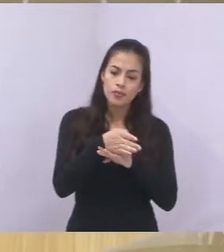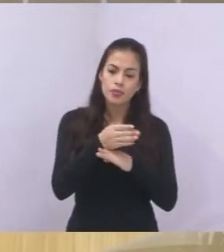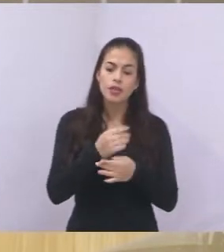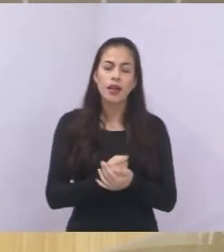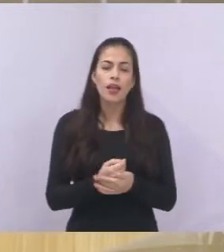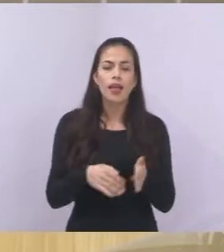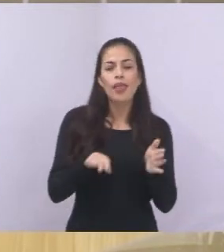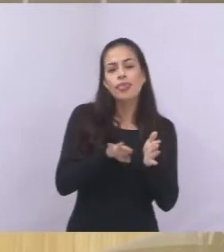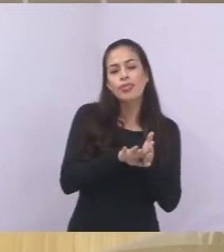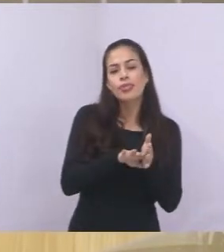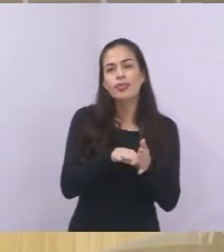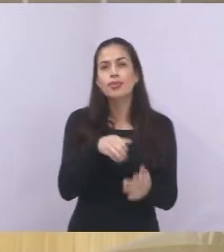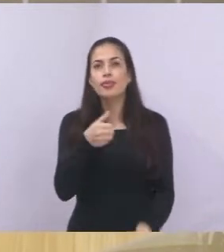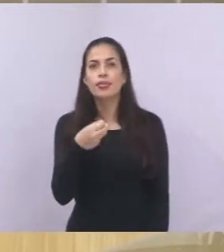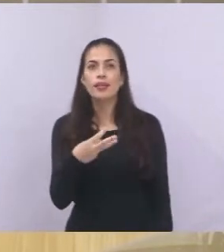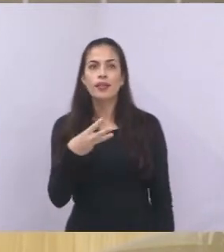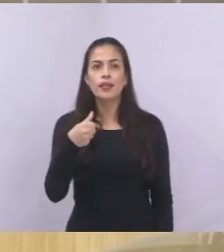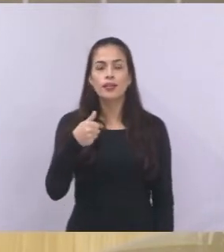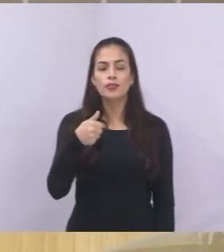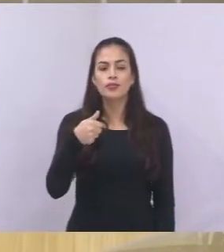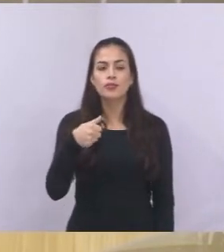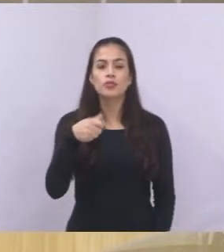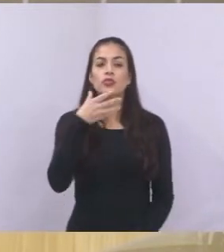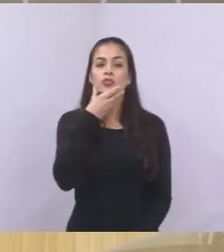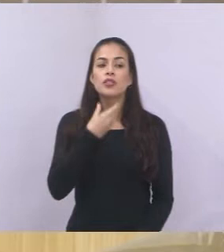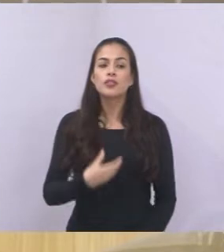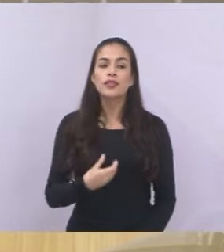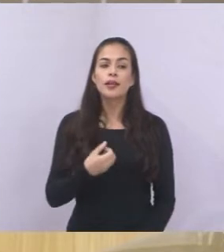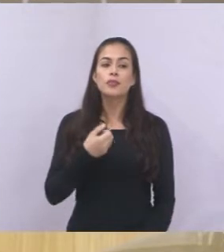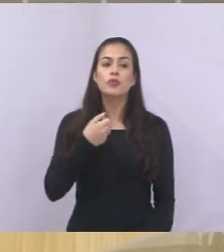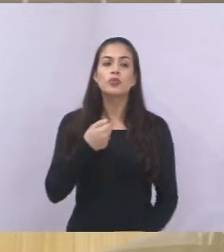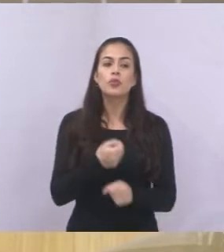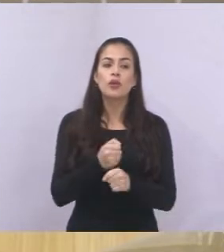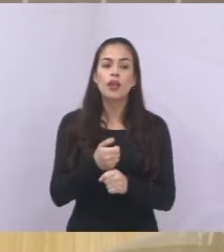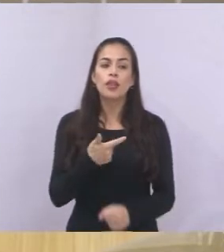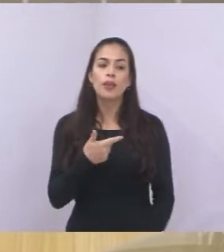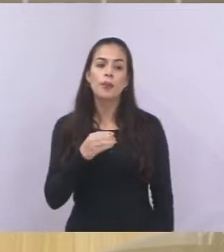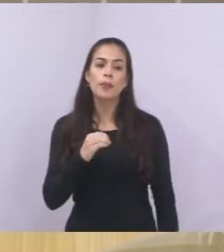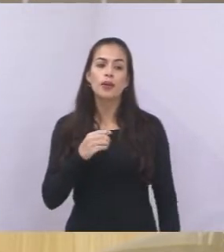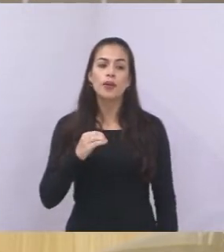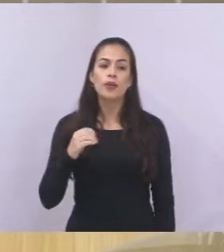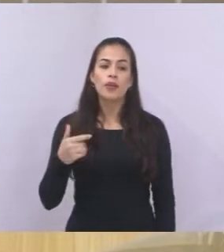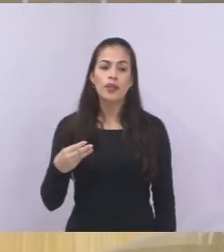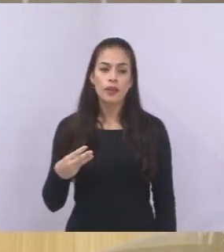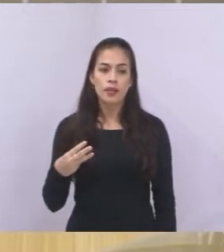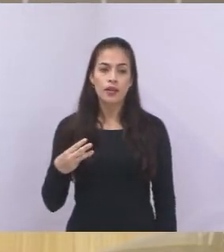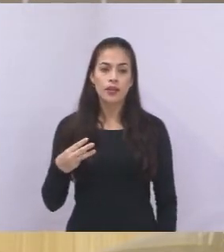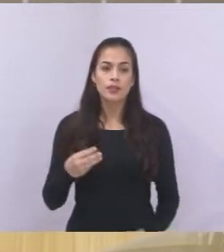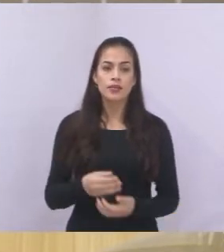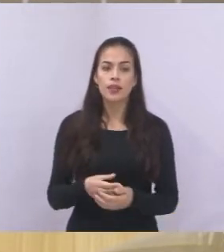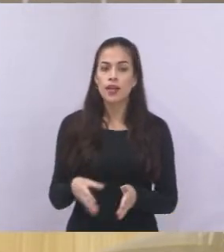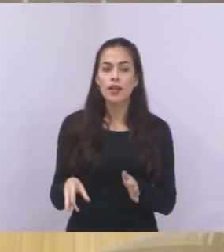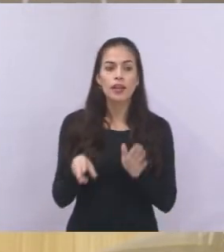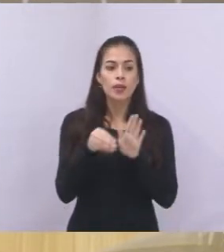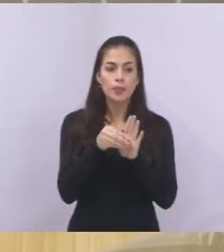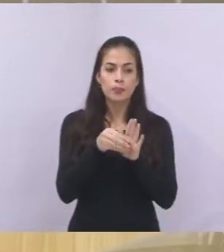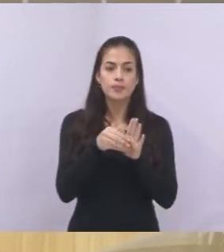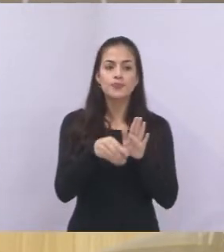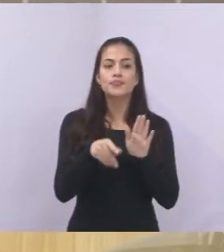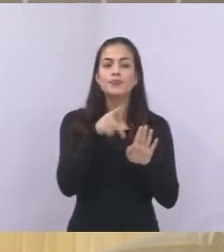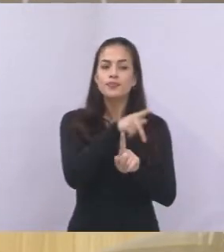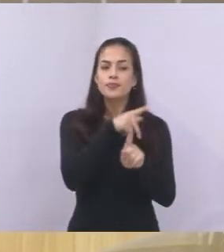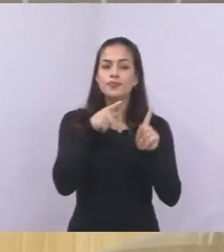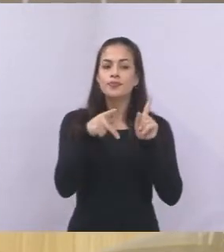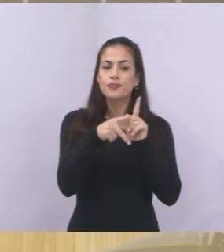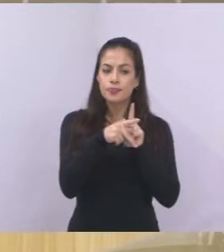até 31 de dezembro de 2003 e que não tenha feito a opção pelo regime de previdência complementar e que trata